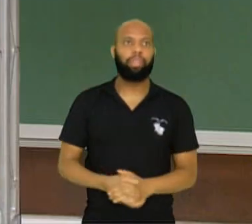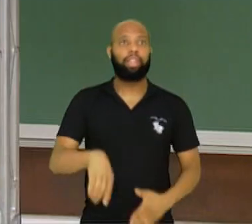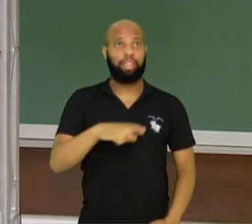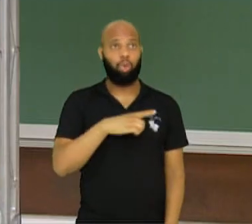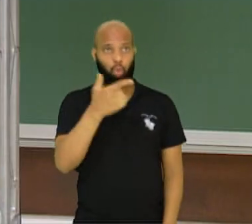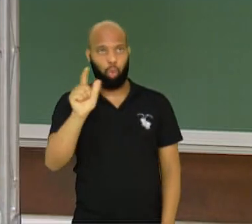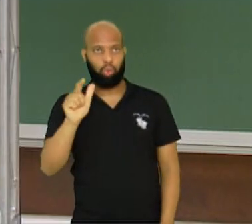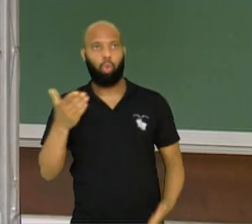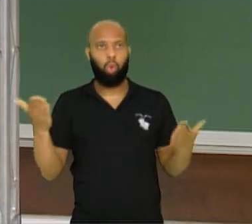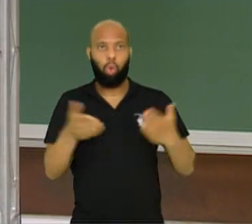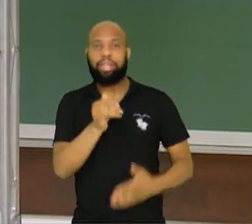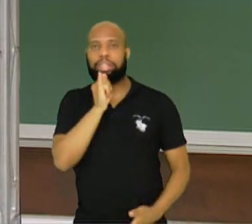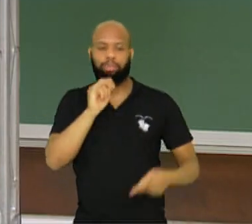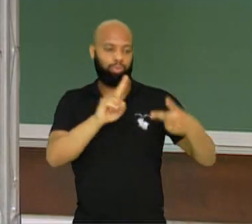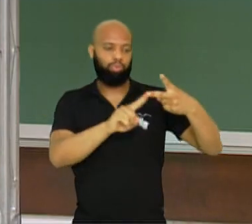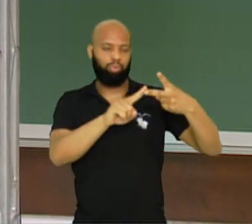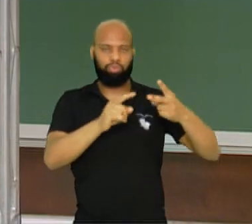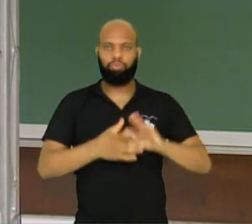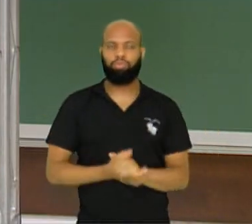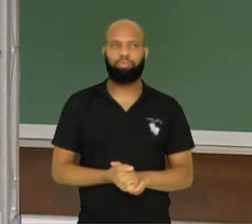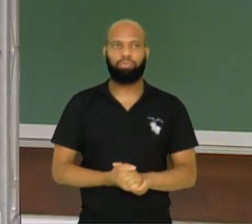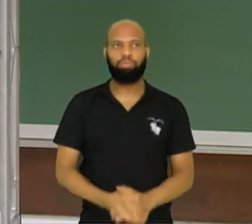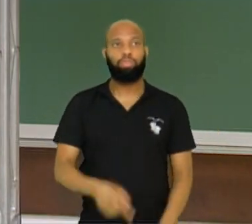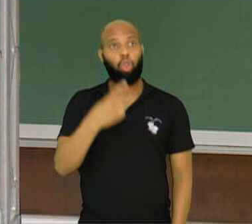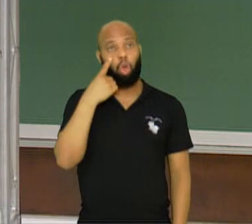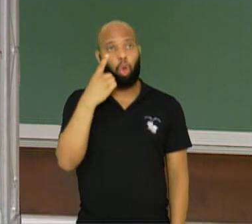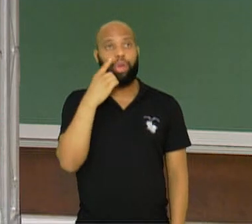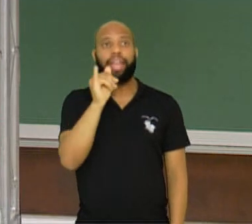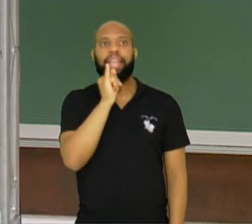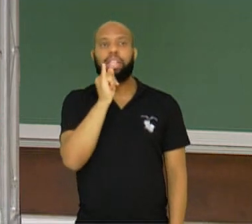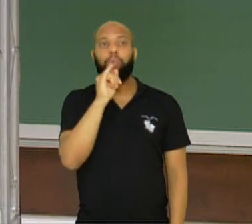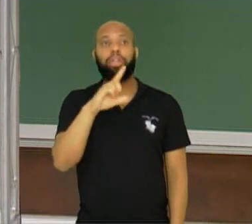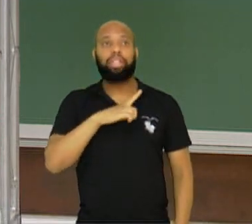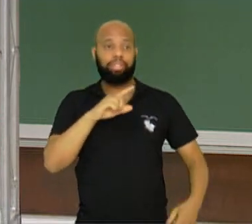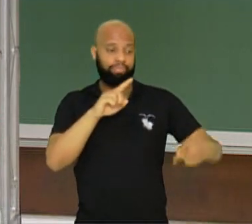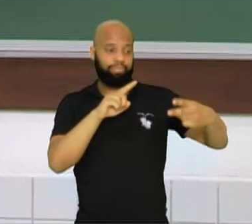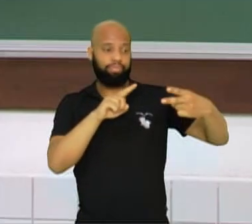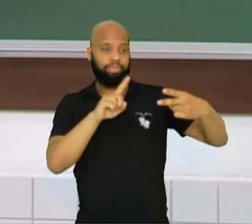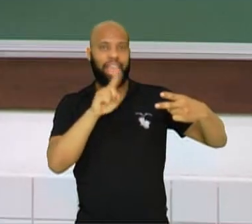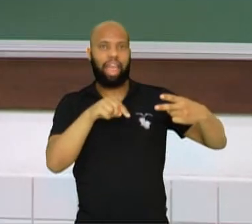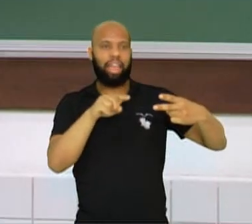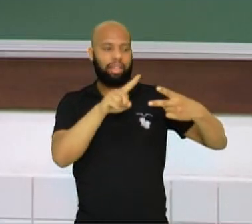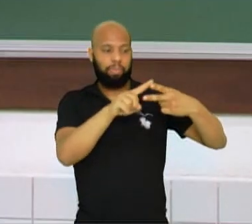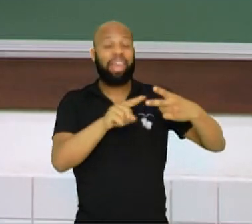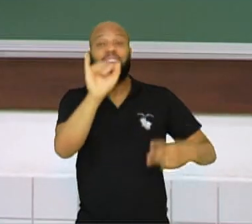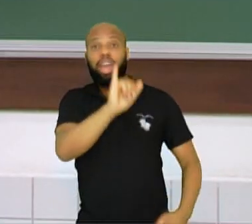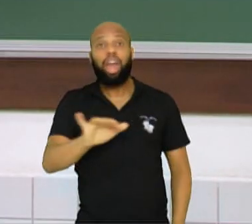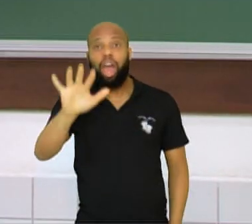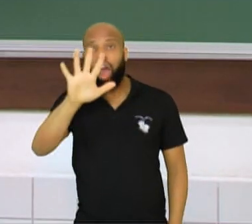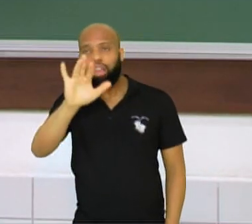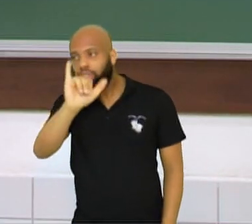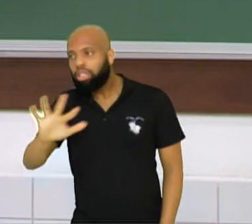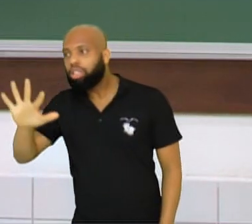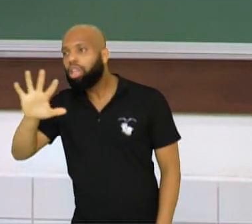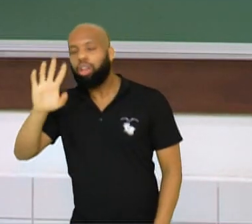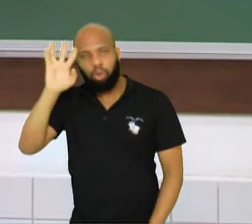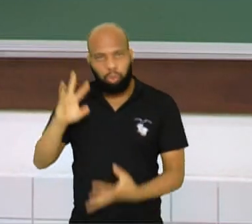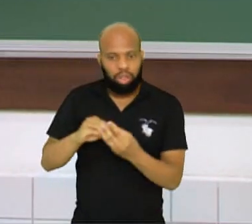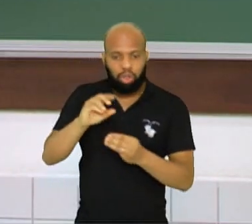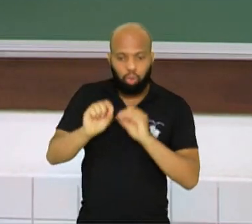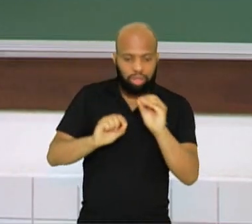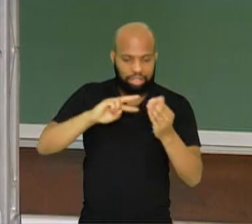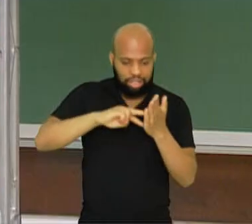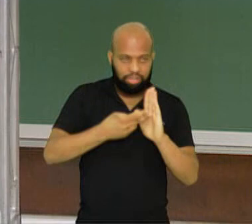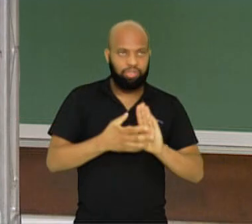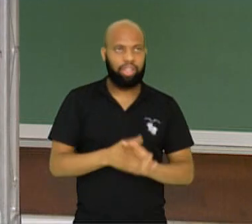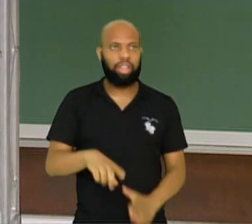também temos as fontes imateriais. Trouxe aqui para vocês duas imagens para vocês entenderem o que são essas fontes